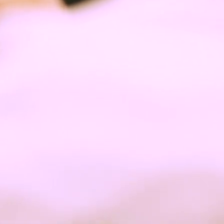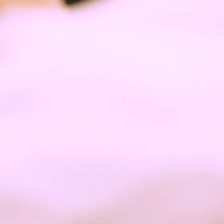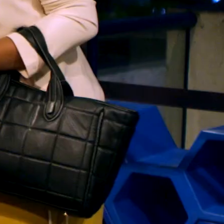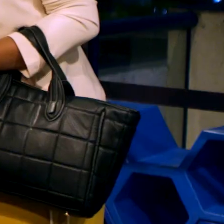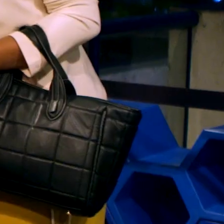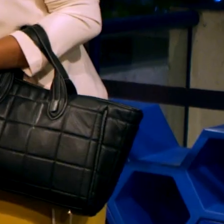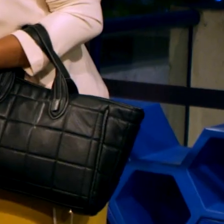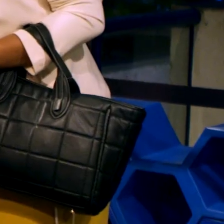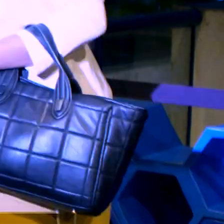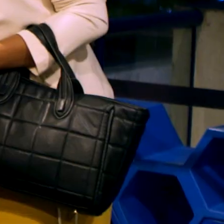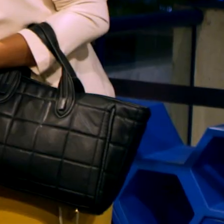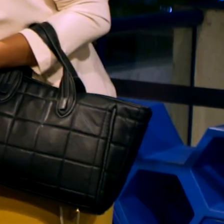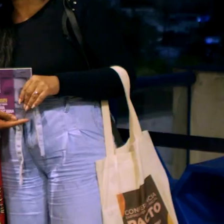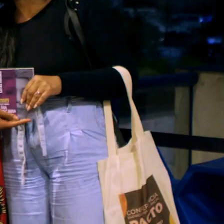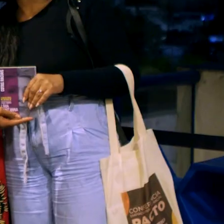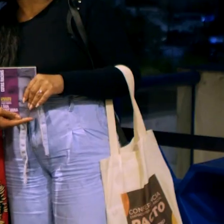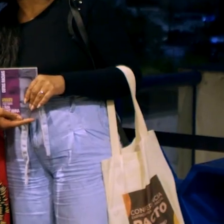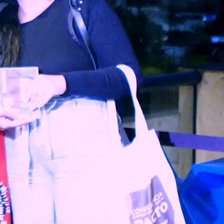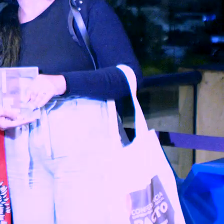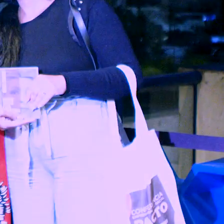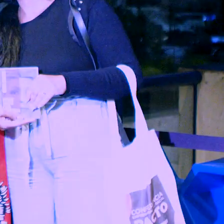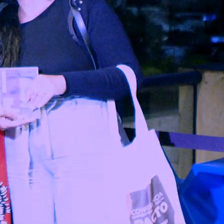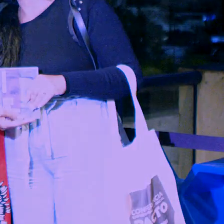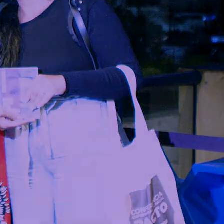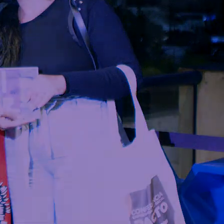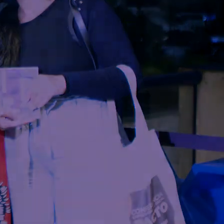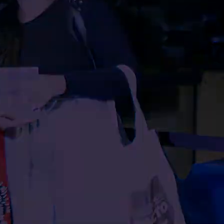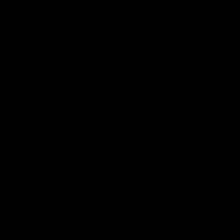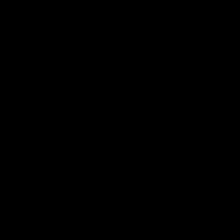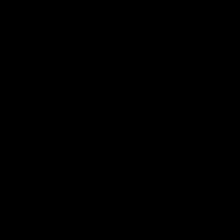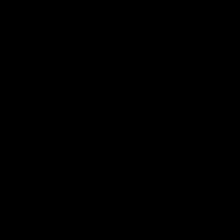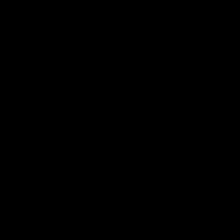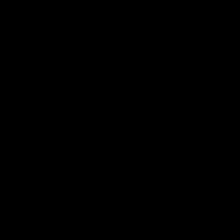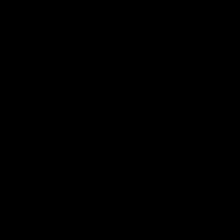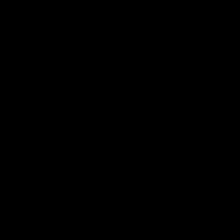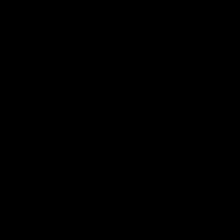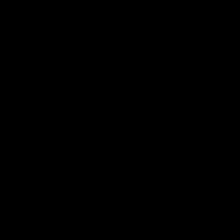de suor e sangue acabou. E aí eu respondo que todas nós e todos nós temos que ter